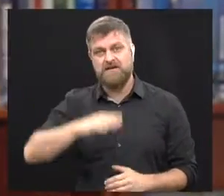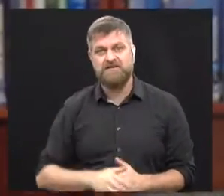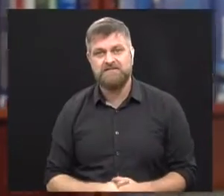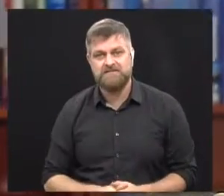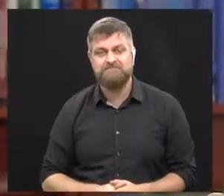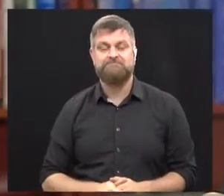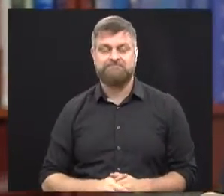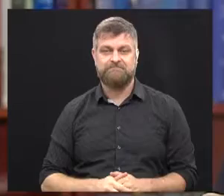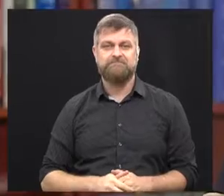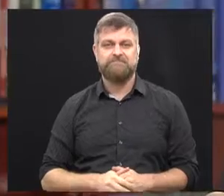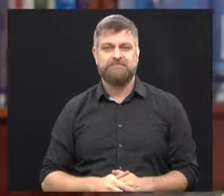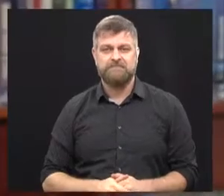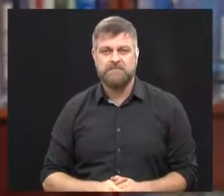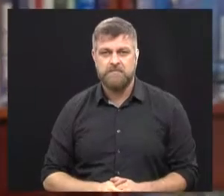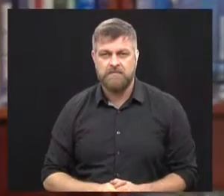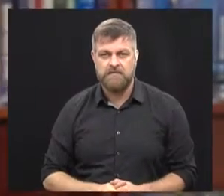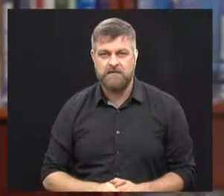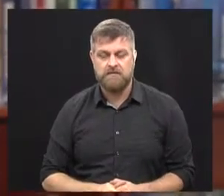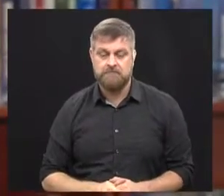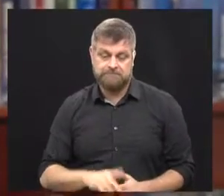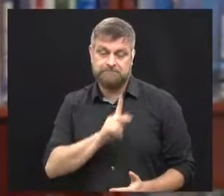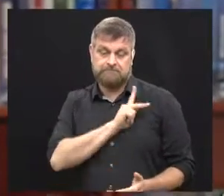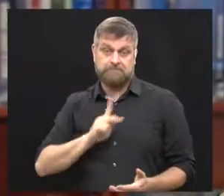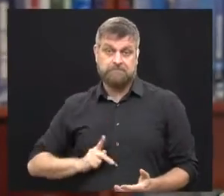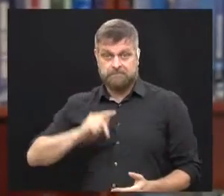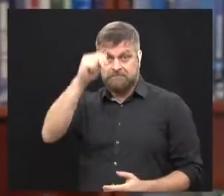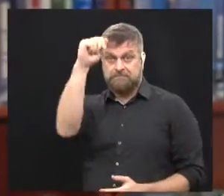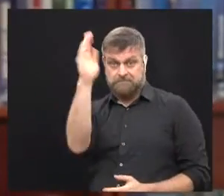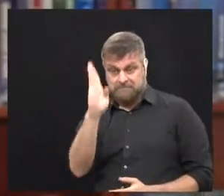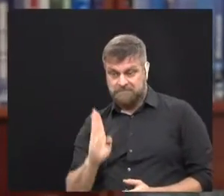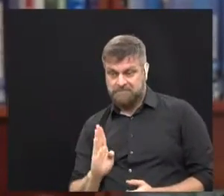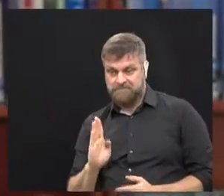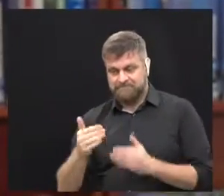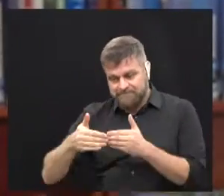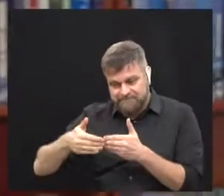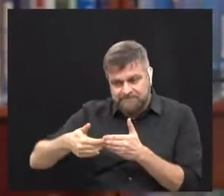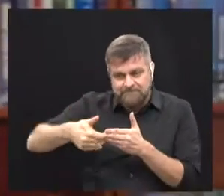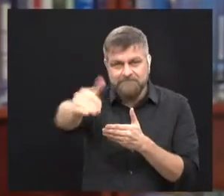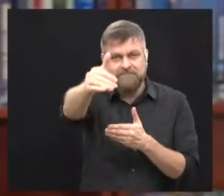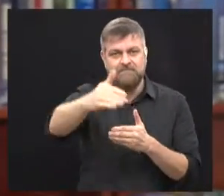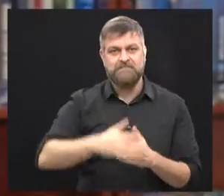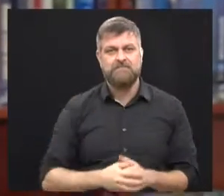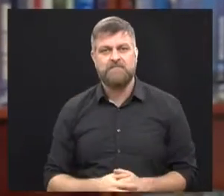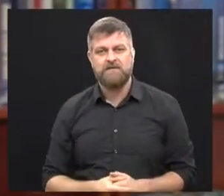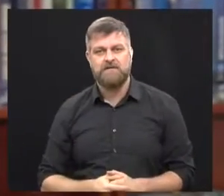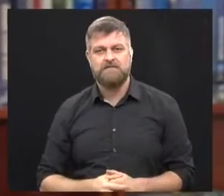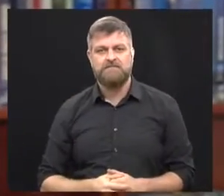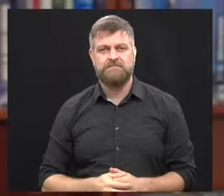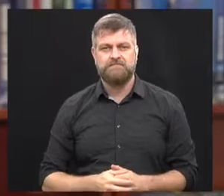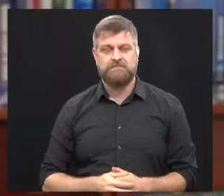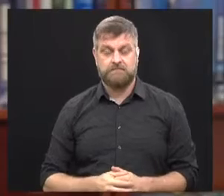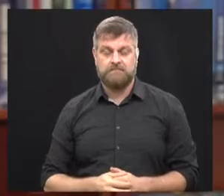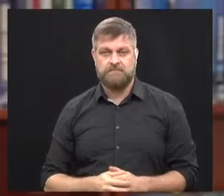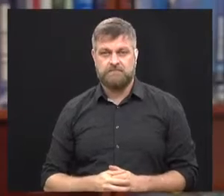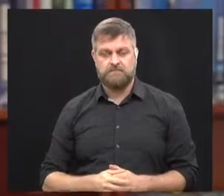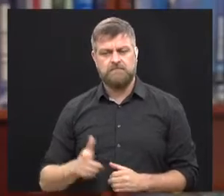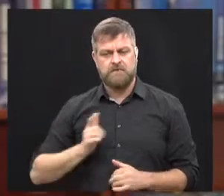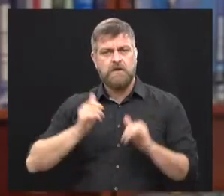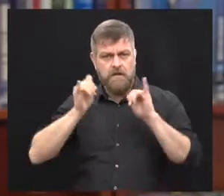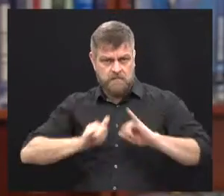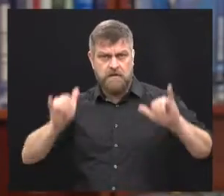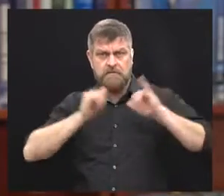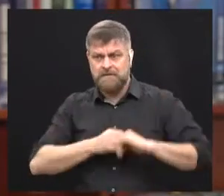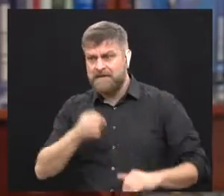Messias Bolsonaro, que é o presidente da República, é o presidente agora do Brasil, né, de todos nós. Foi uma campanha